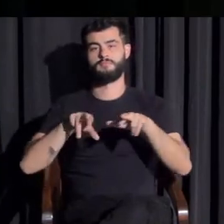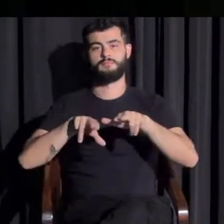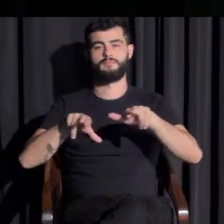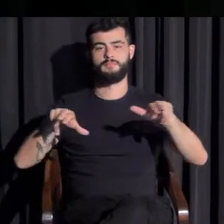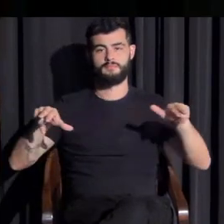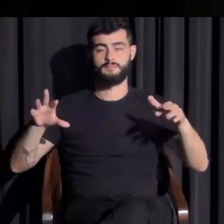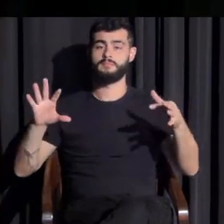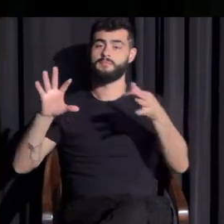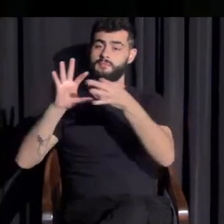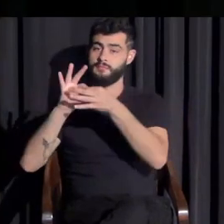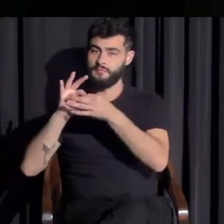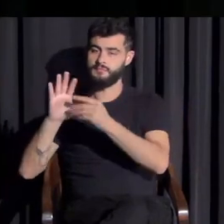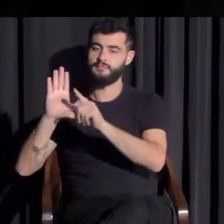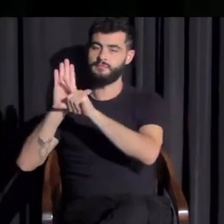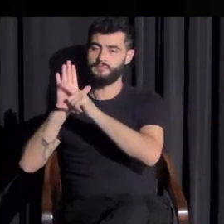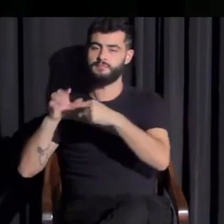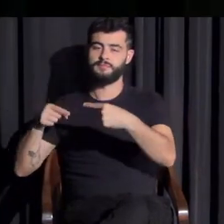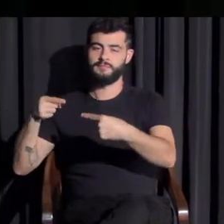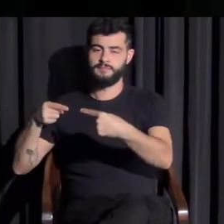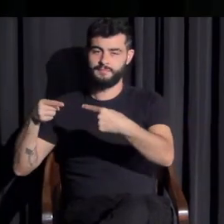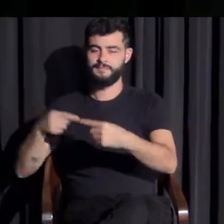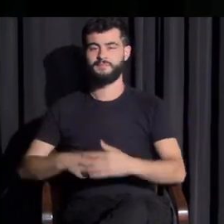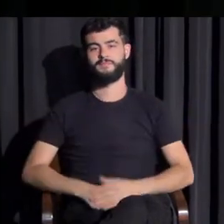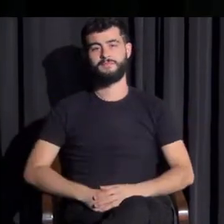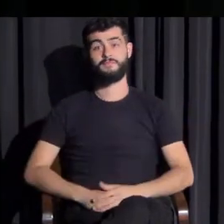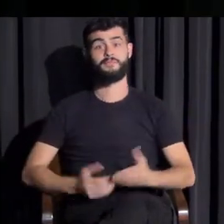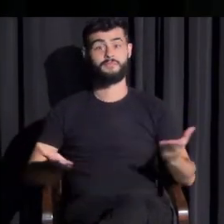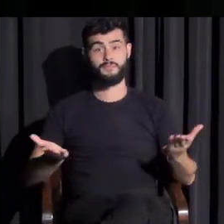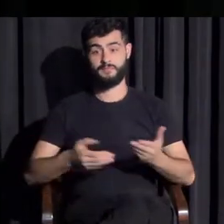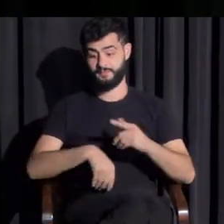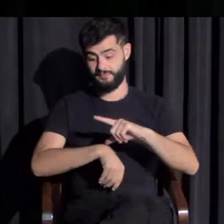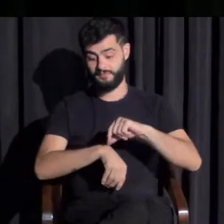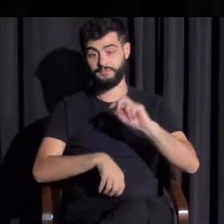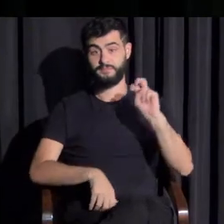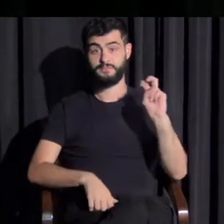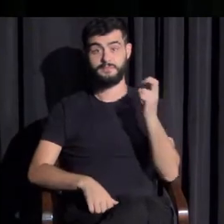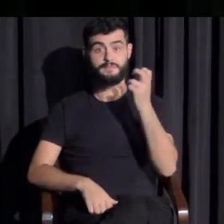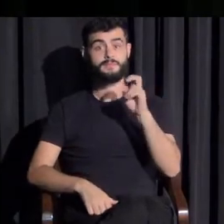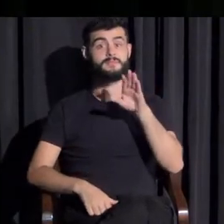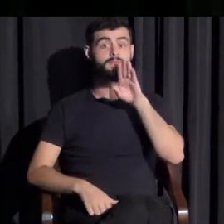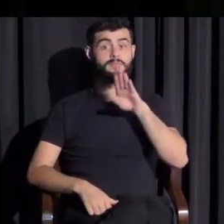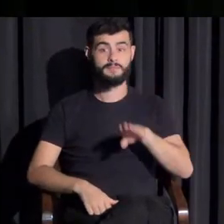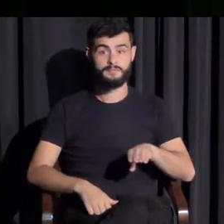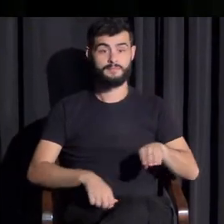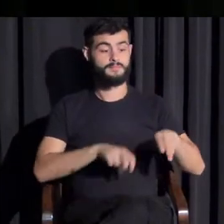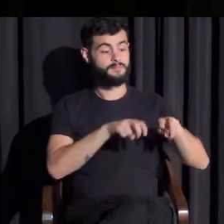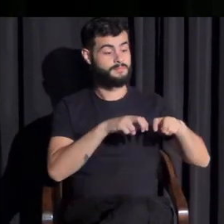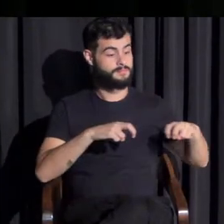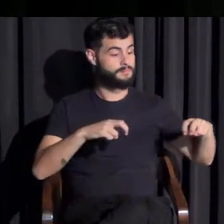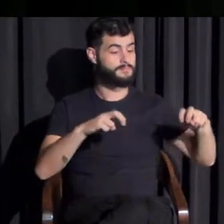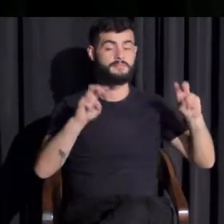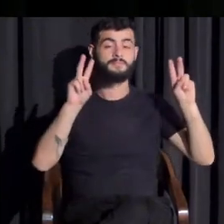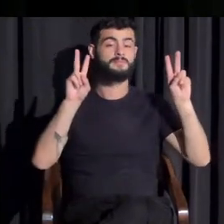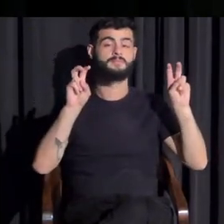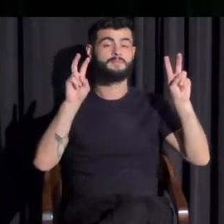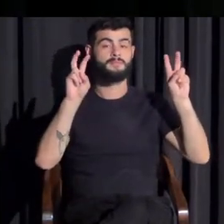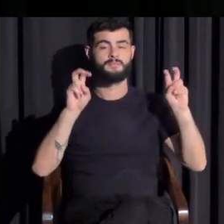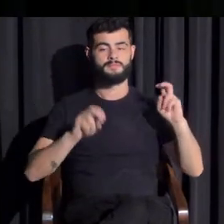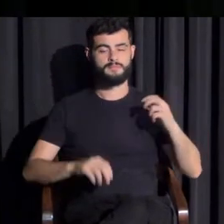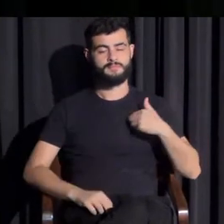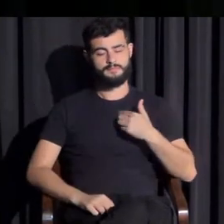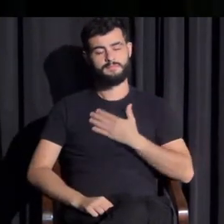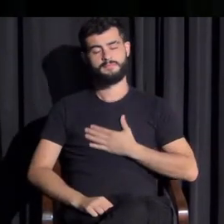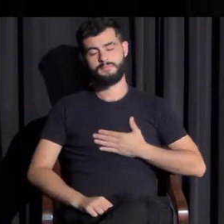Então, nessa mesa de agora, das 17h, a gente tem a alegria também de ter aqui, mediando